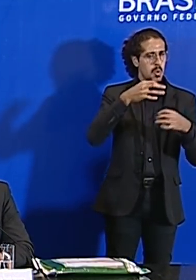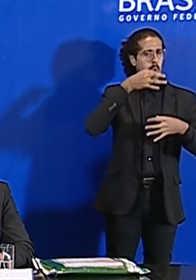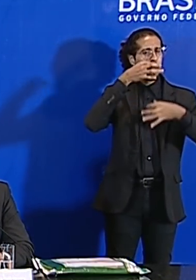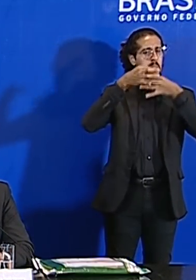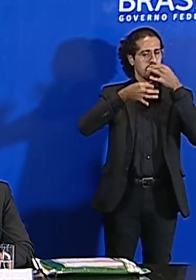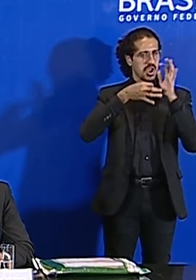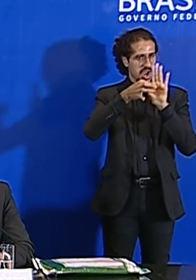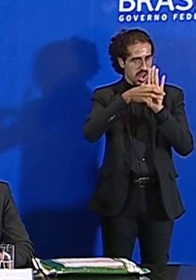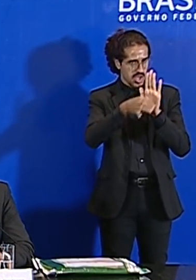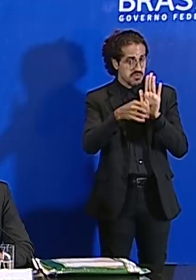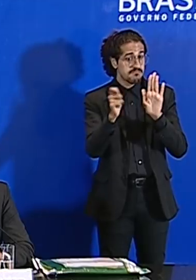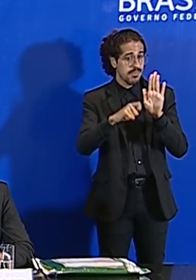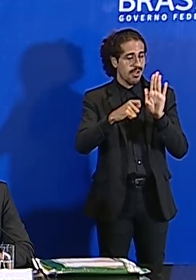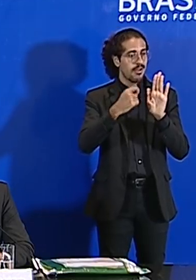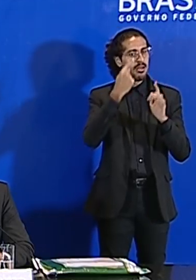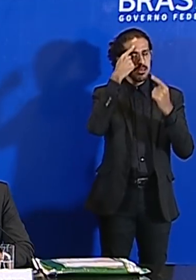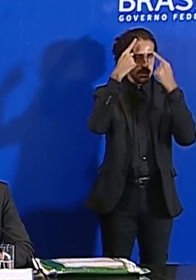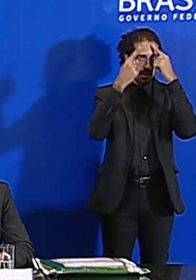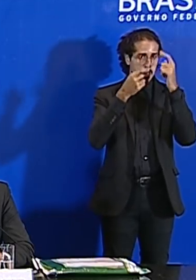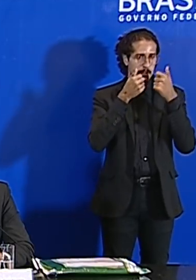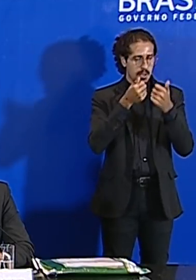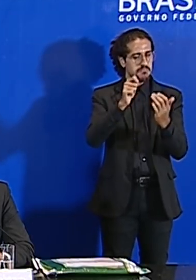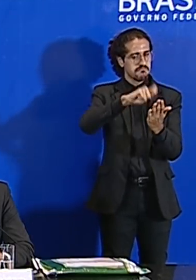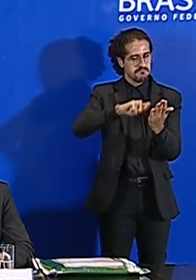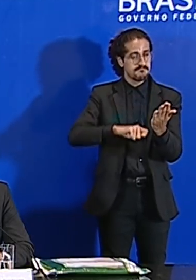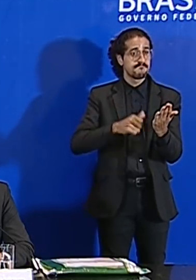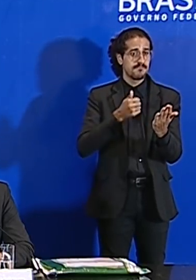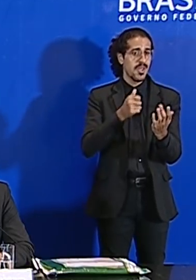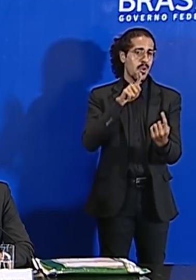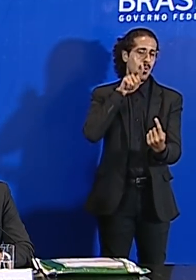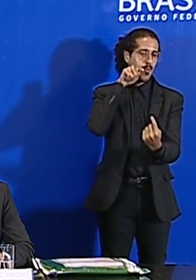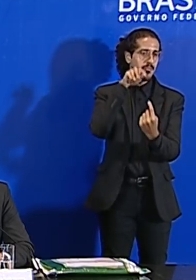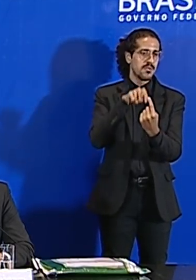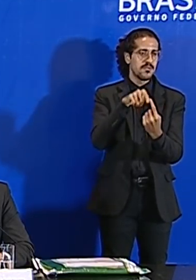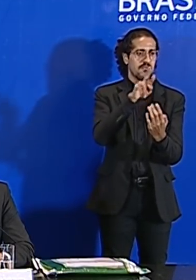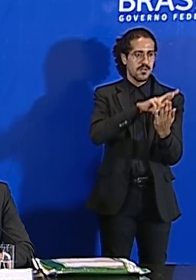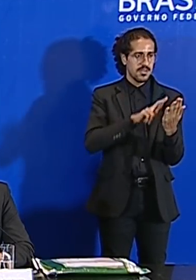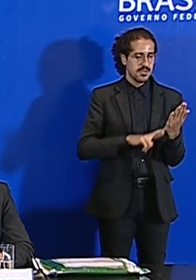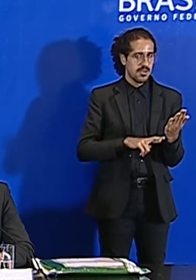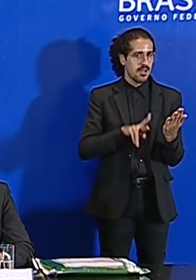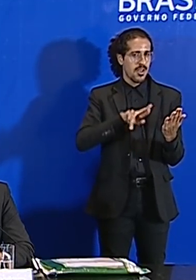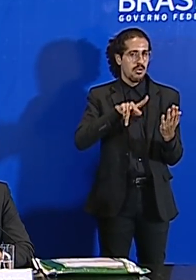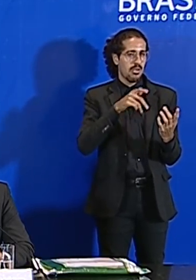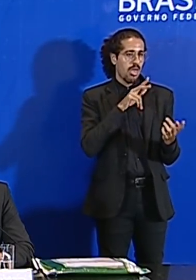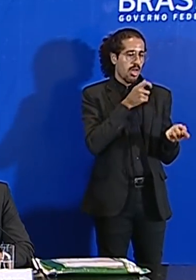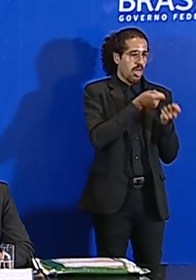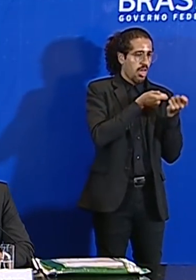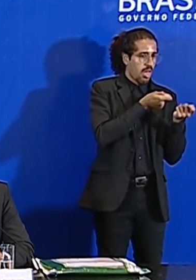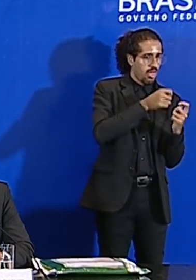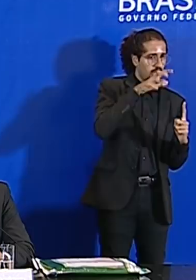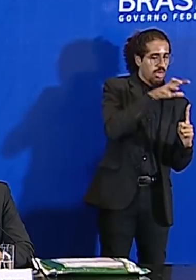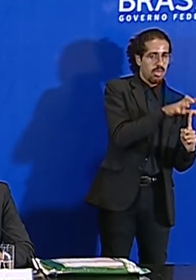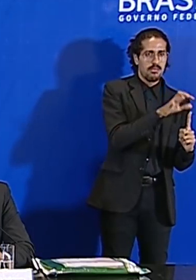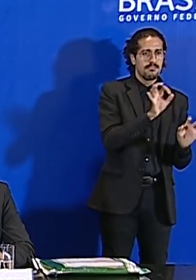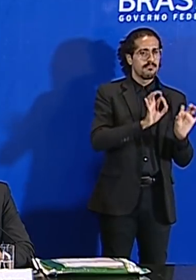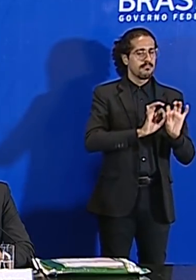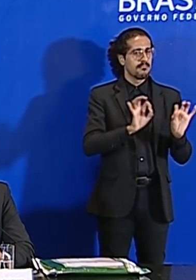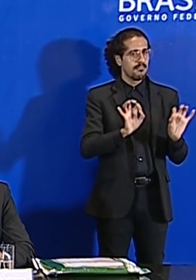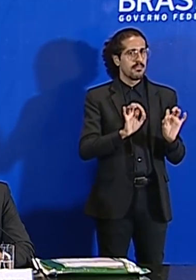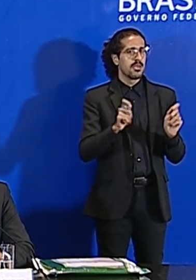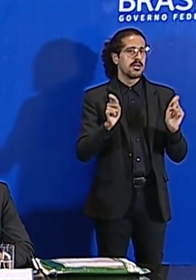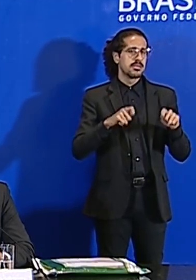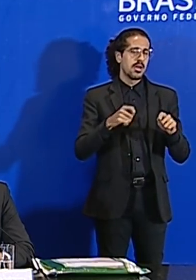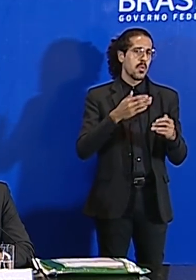hipóteses, desenvolver o raciocínio e escrever bem. Esse que é o objetivo da redação, e não doutrinar. Poderia ir